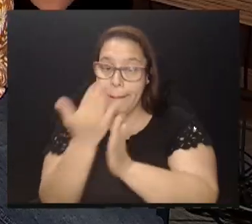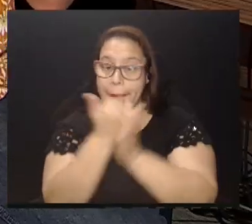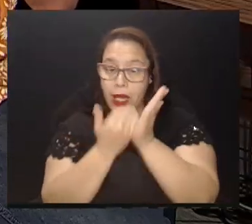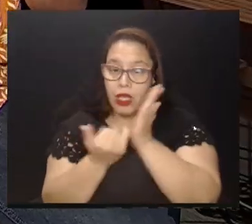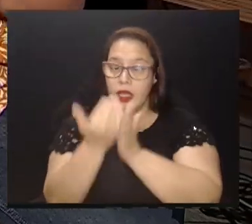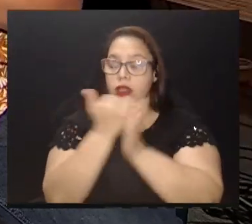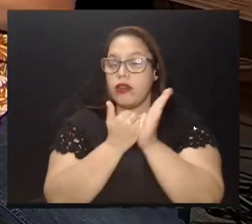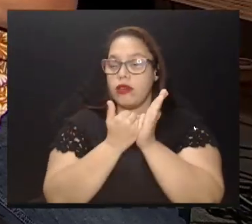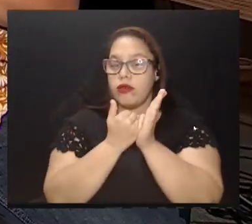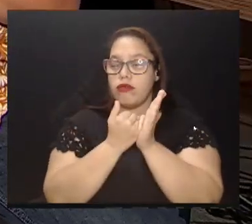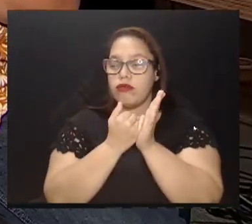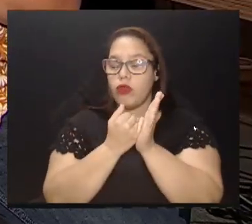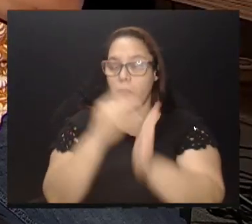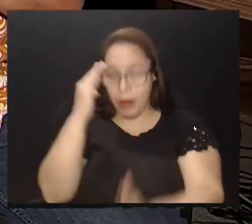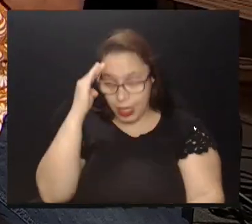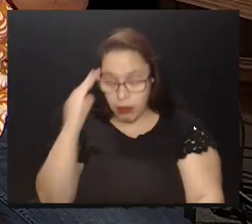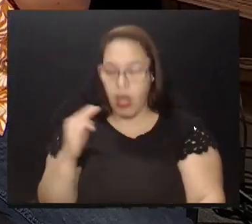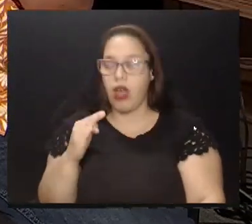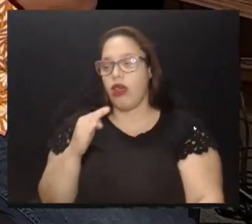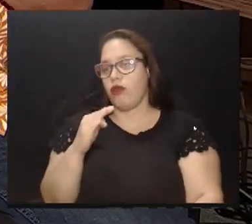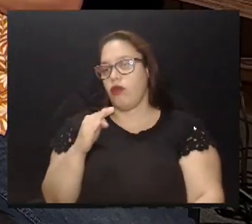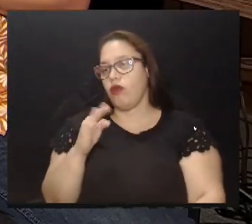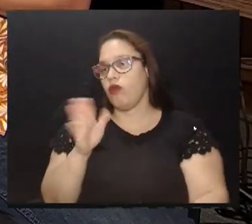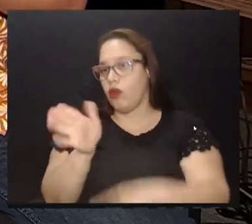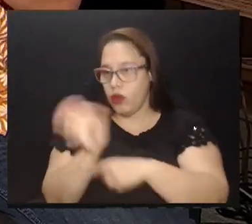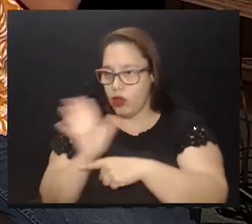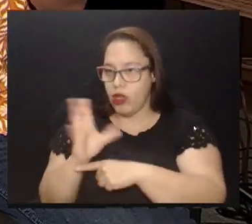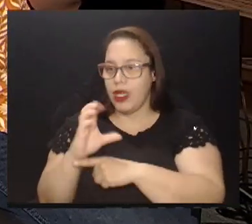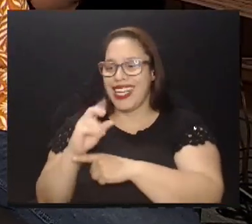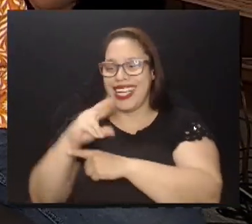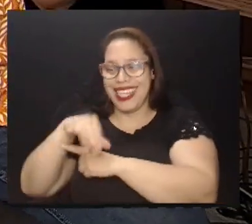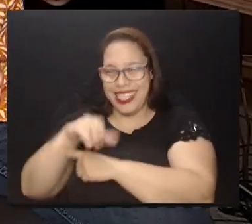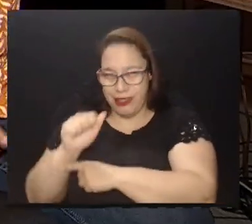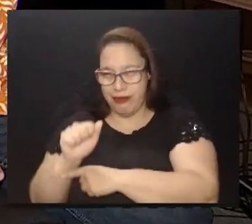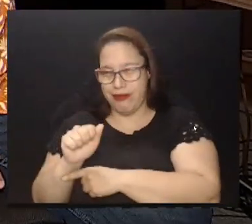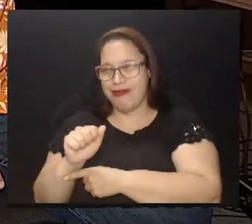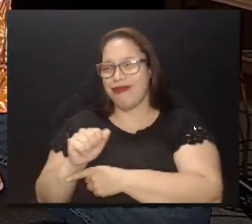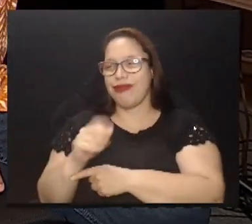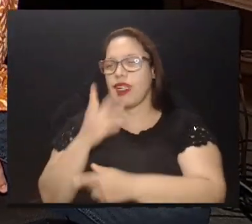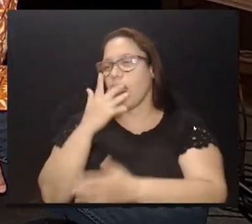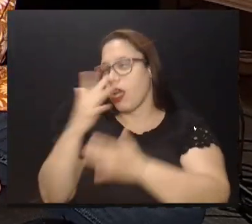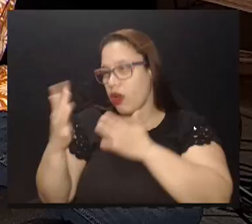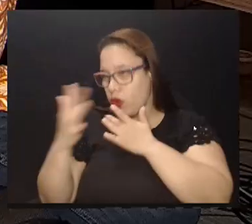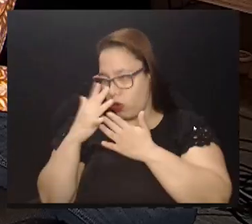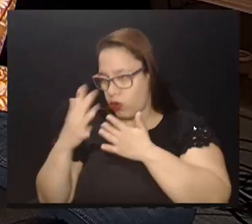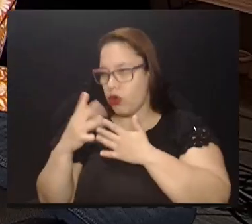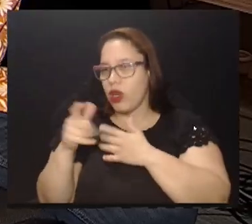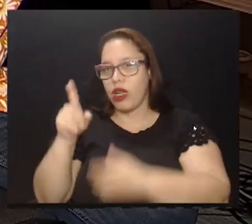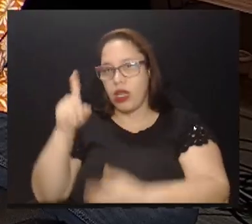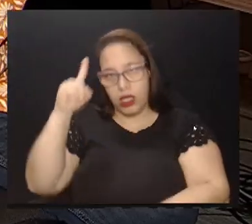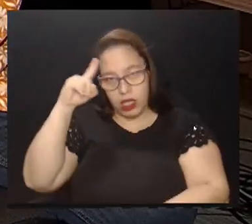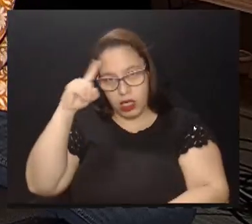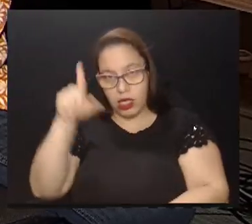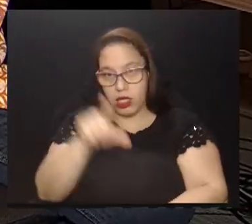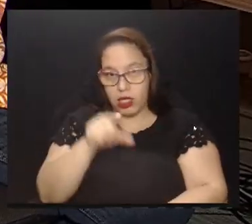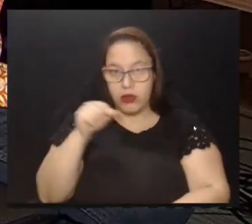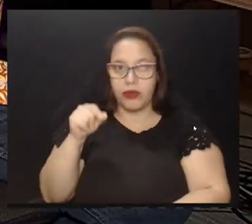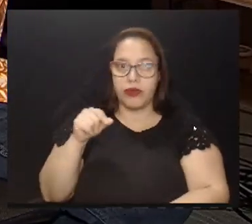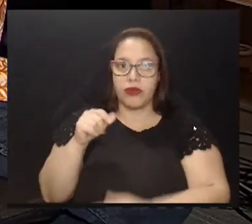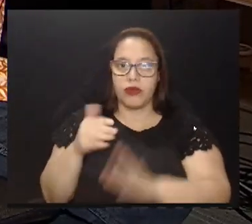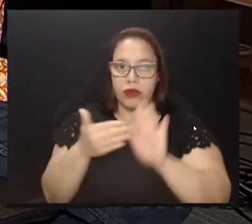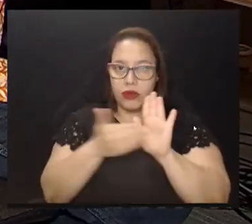E a partir dessas imagens de referência, a gente estabelece as cores, uma palheta de cores. Você vai ver tudo tá nesses tons, assim,